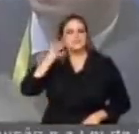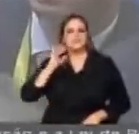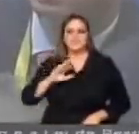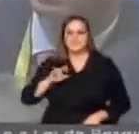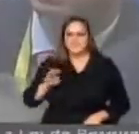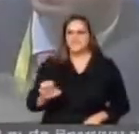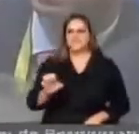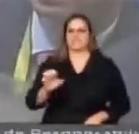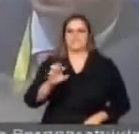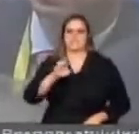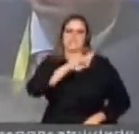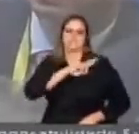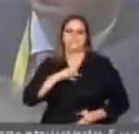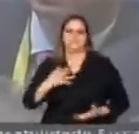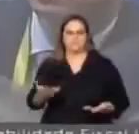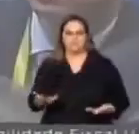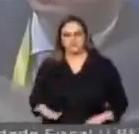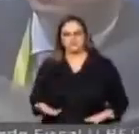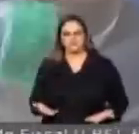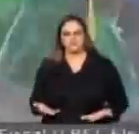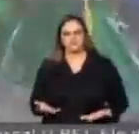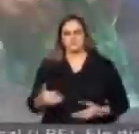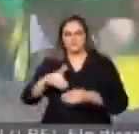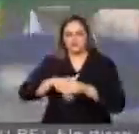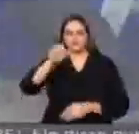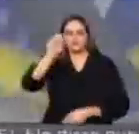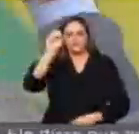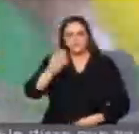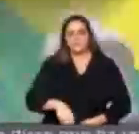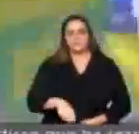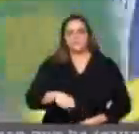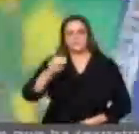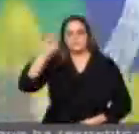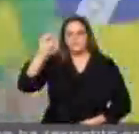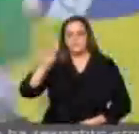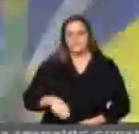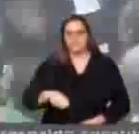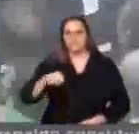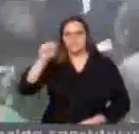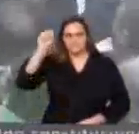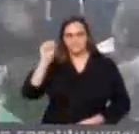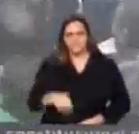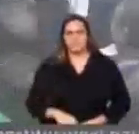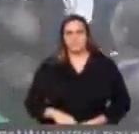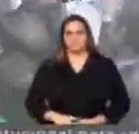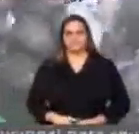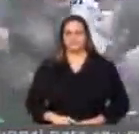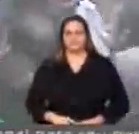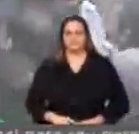de responsabilidade. Portanto, meu voto é sim! Sim! Sim!